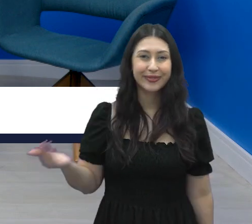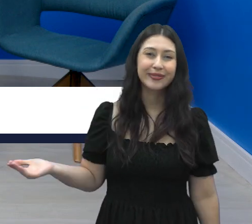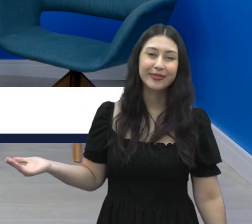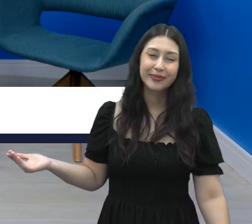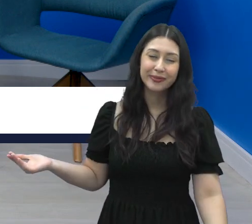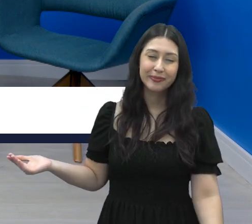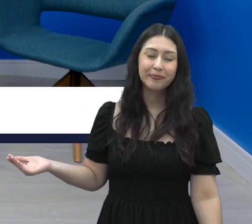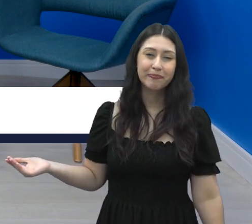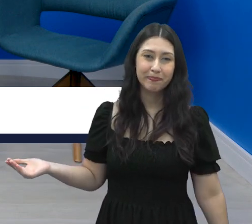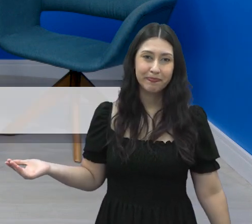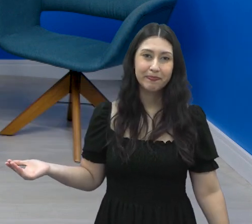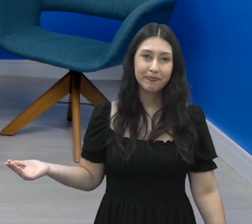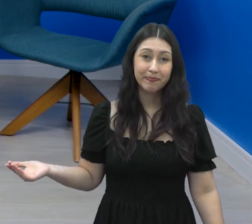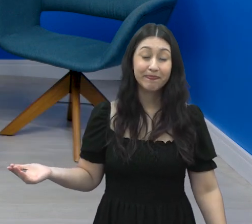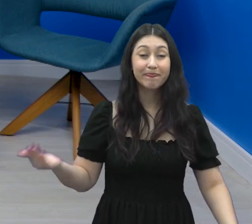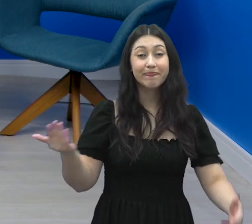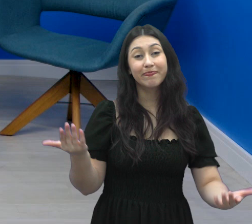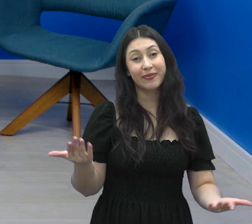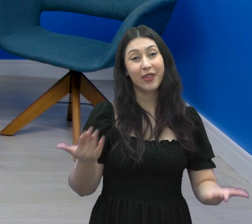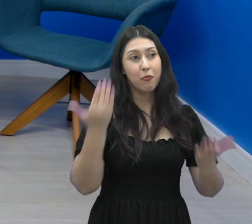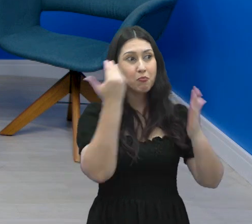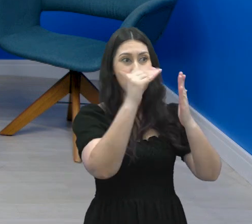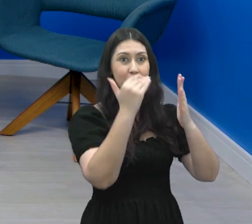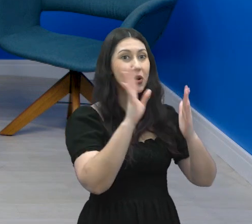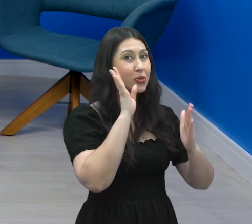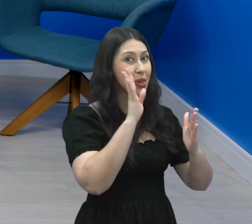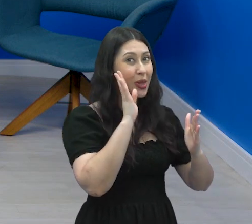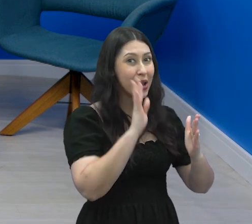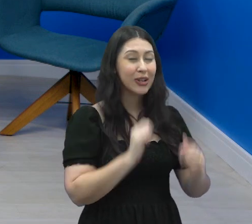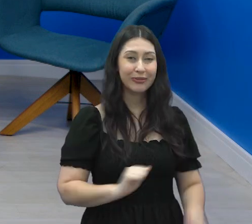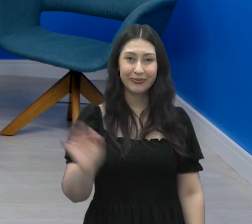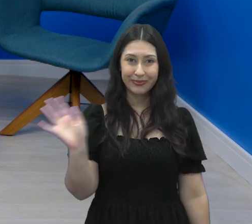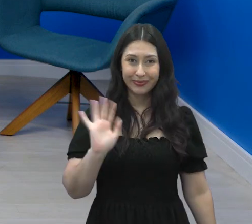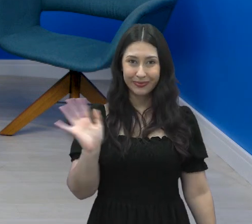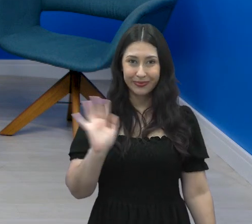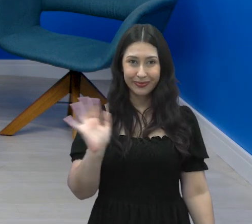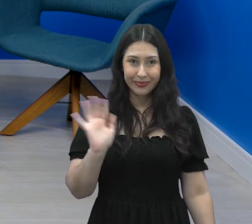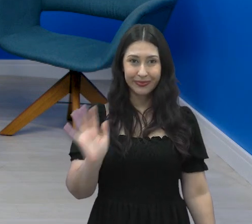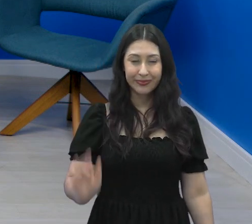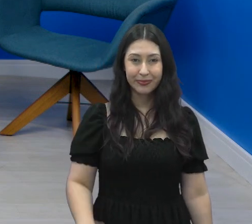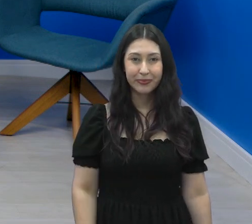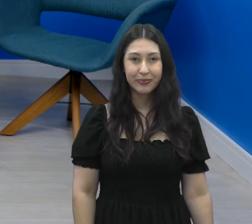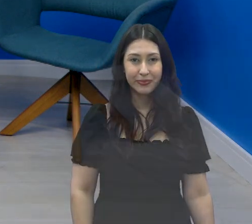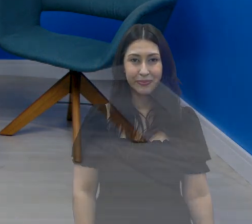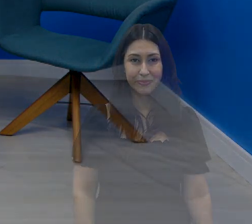mesmo endereço, @TV Câmara SJC. Muito conteúdo por lá. Tchau, tchau.